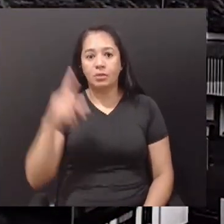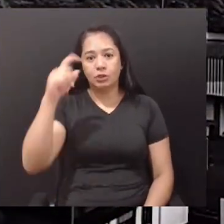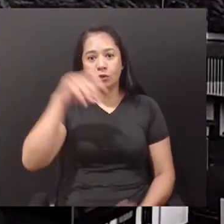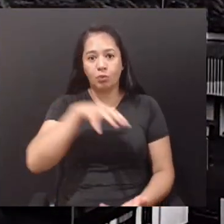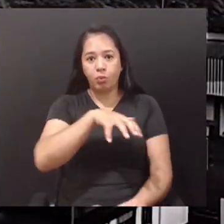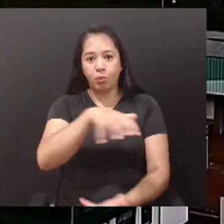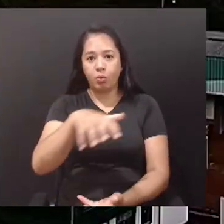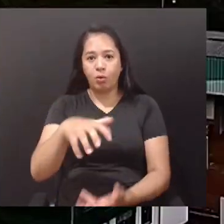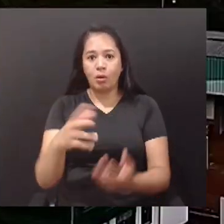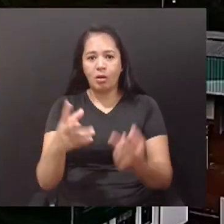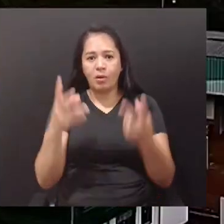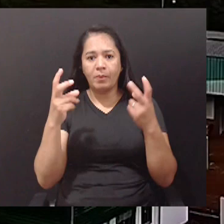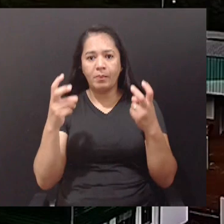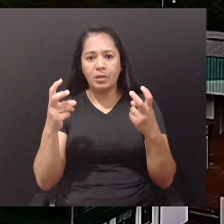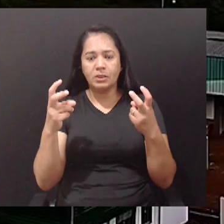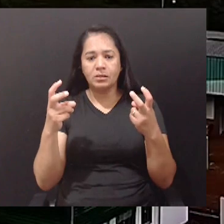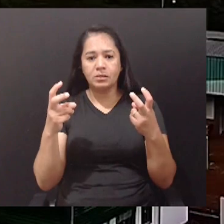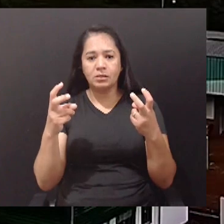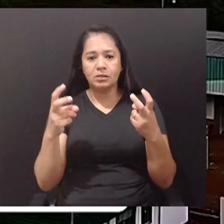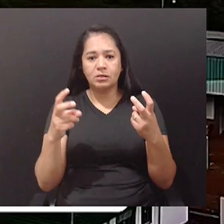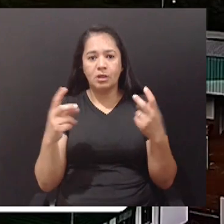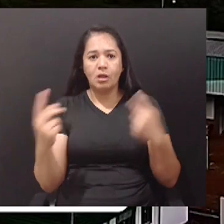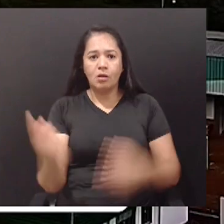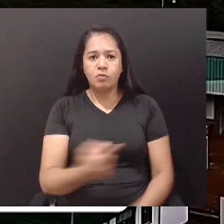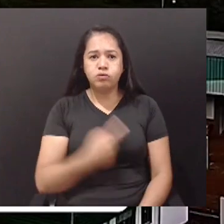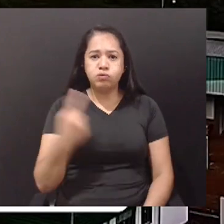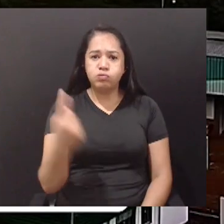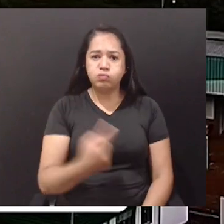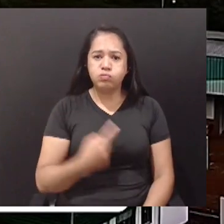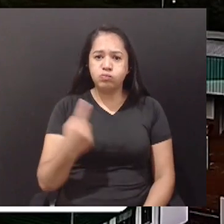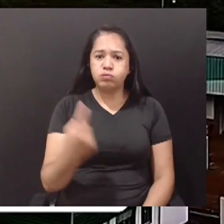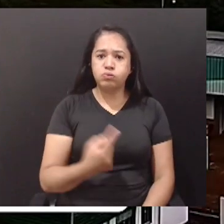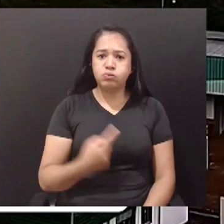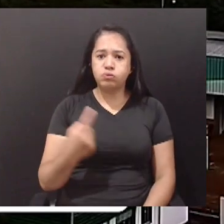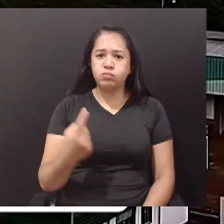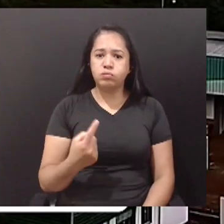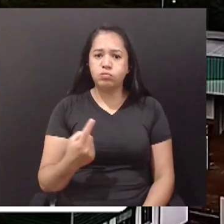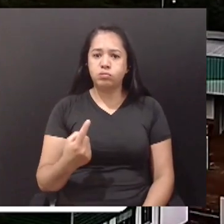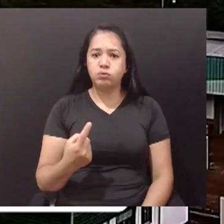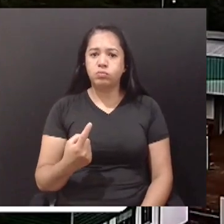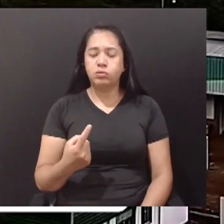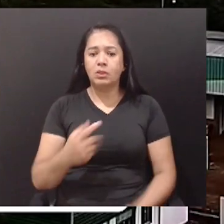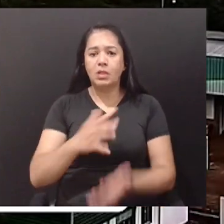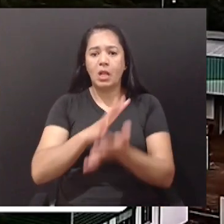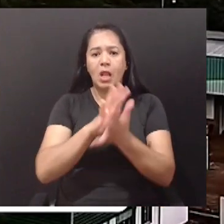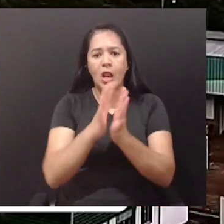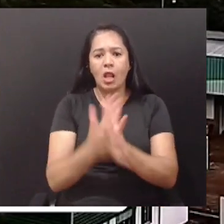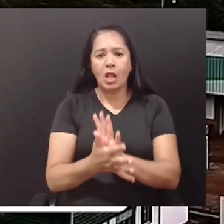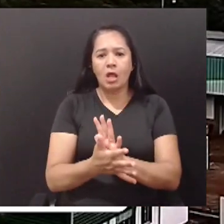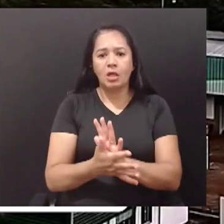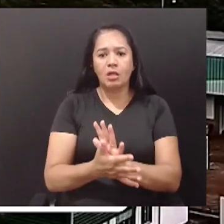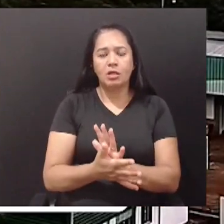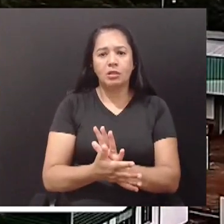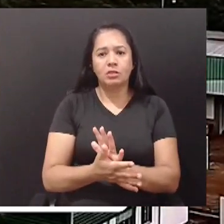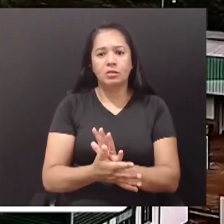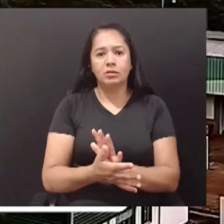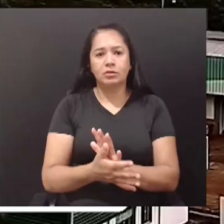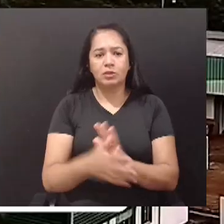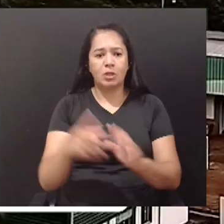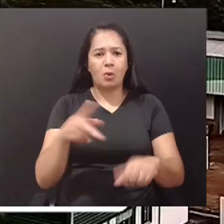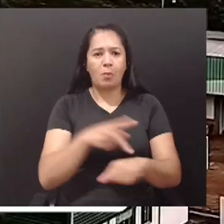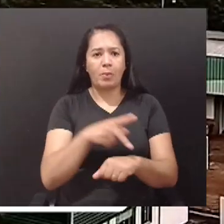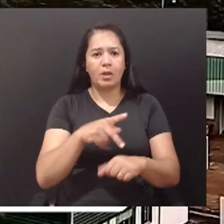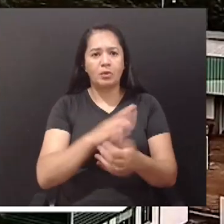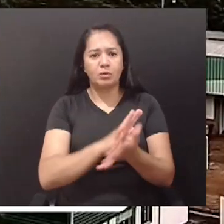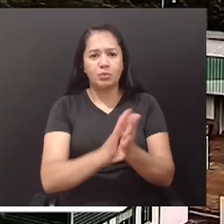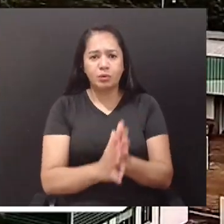furacão Melissa, que atravessou o Caribe recentemente, ele destruiu grande parte do Haiti, destruiu parte da